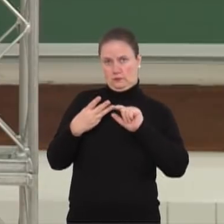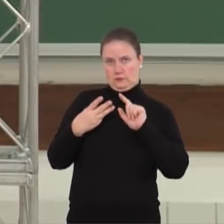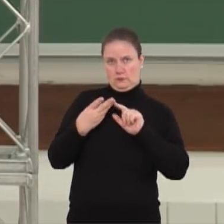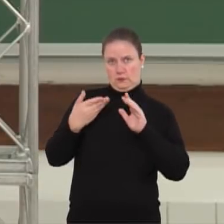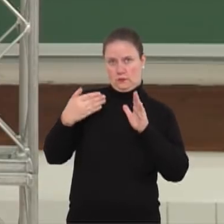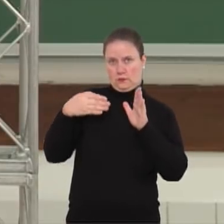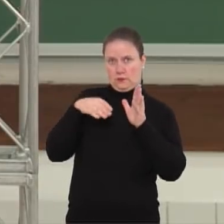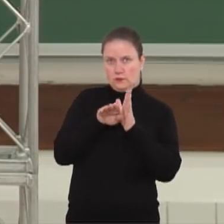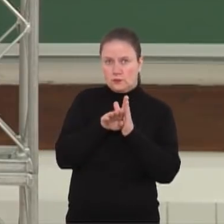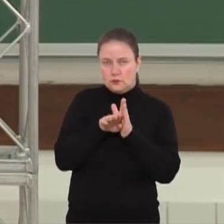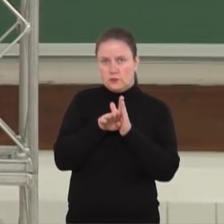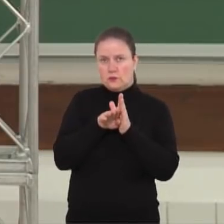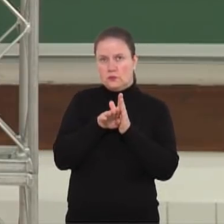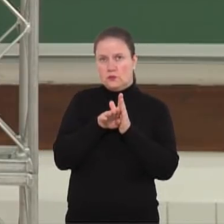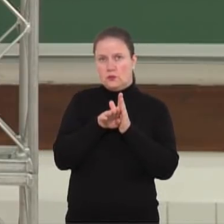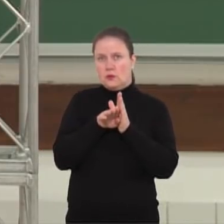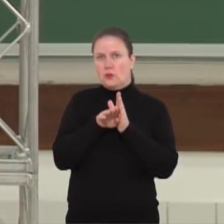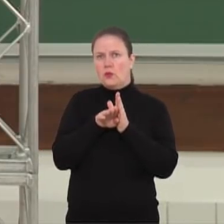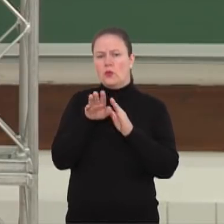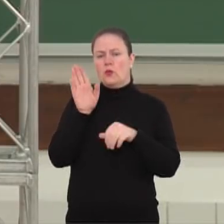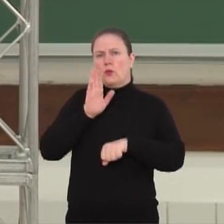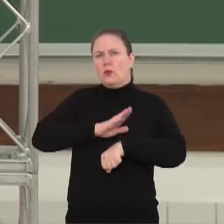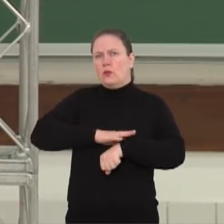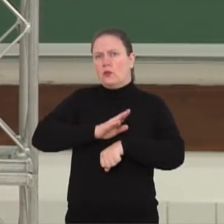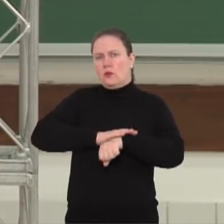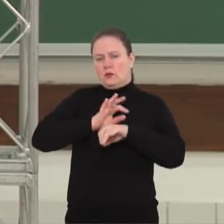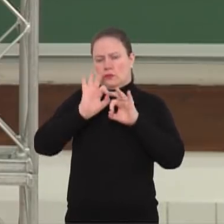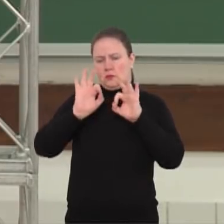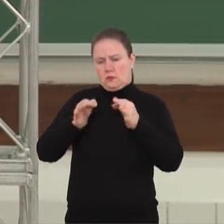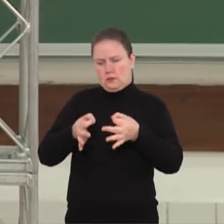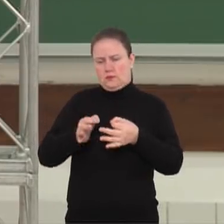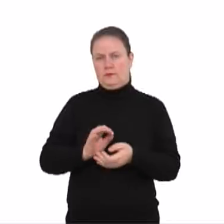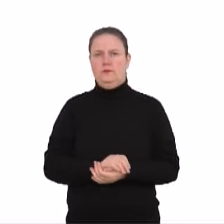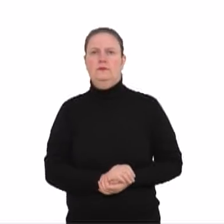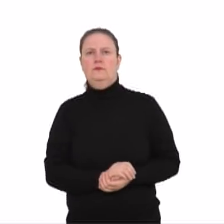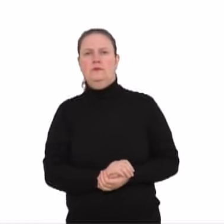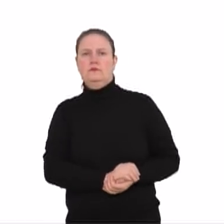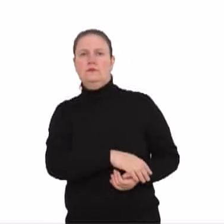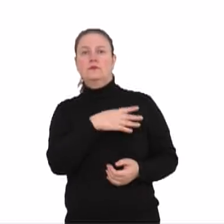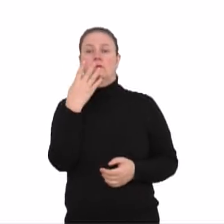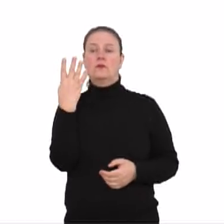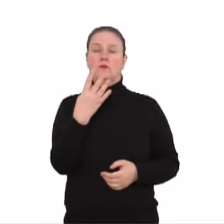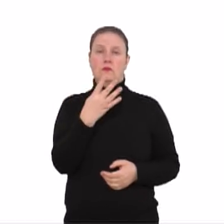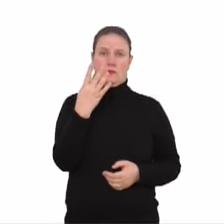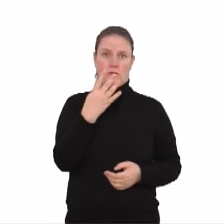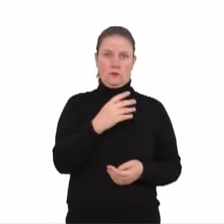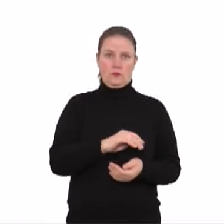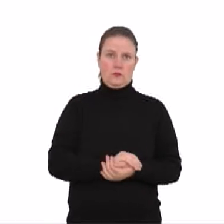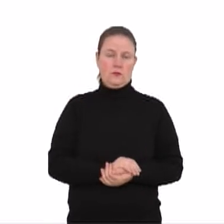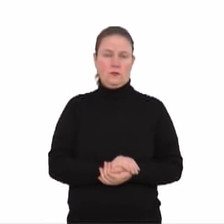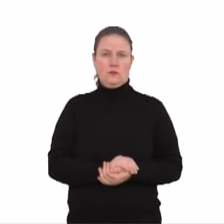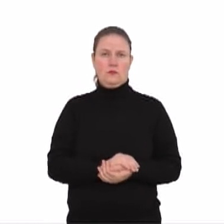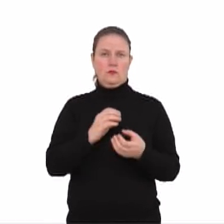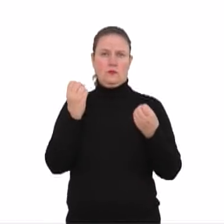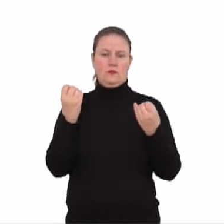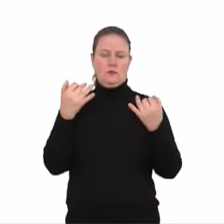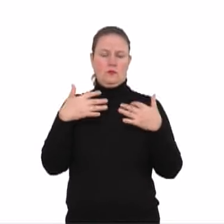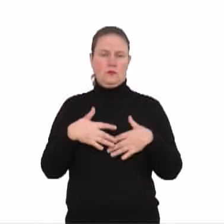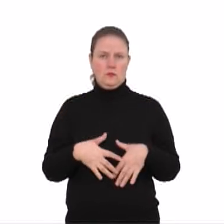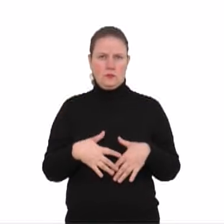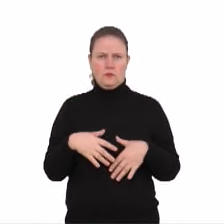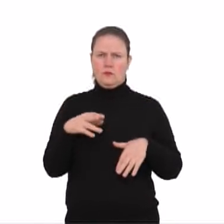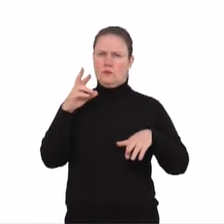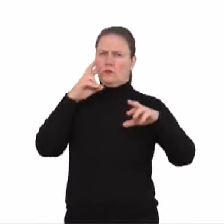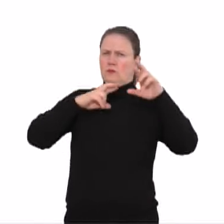parque, estou dando uma dica, que horário que eu tenho que chegar no parque. 4, estou falando para você dar uma